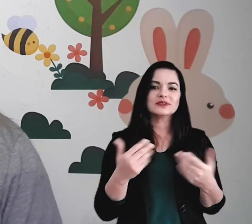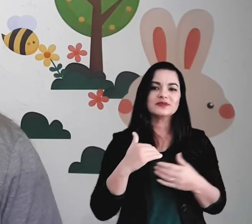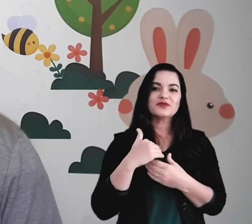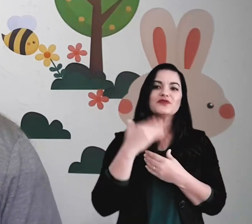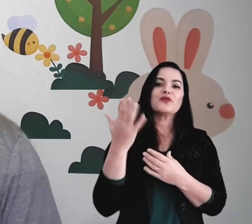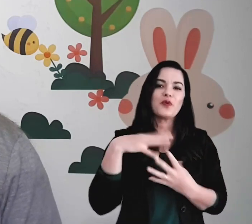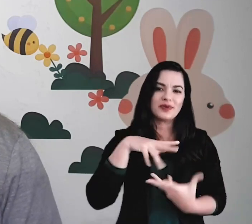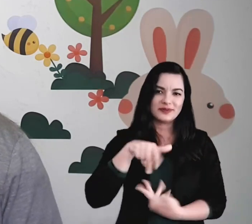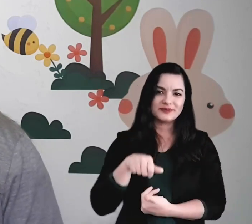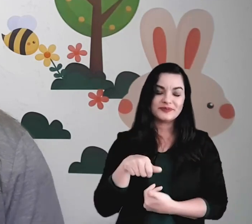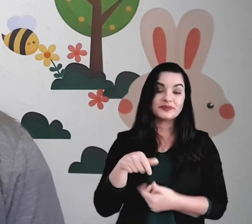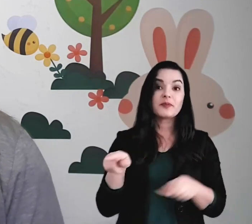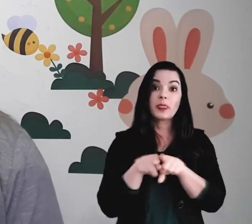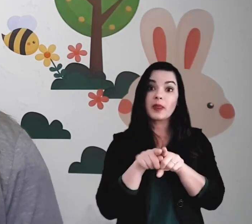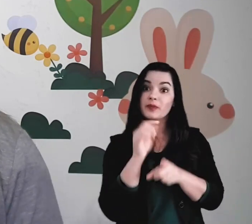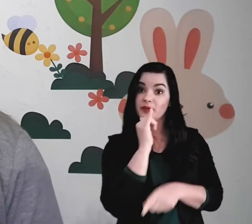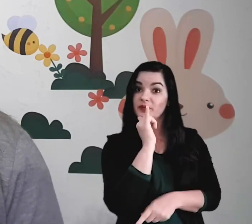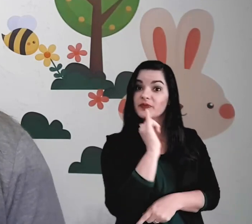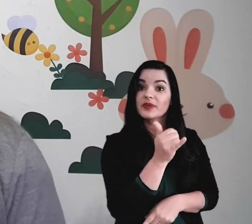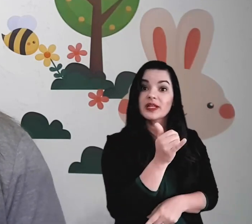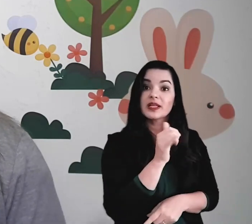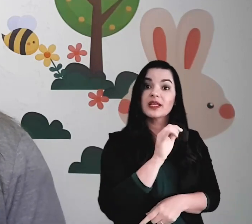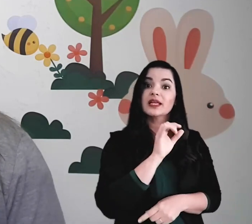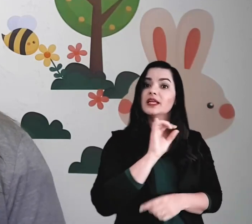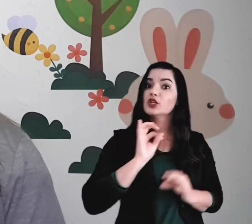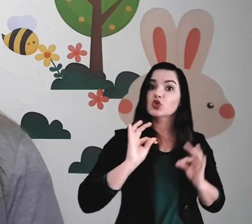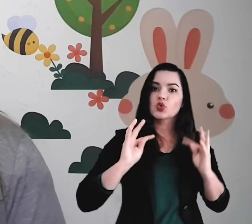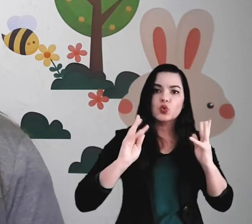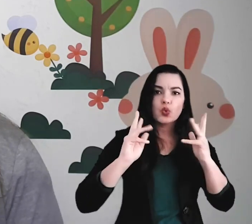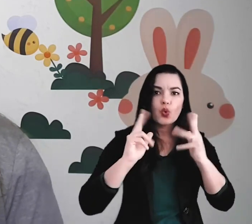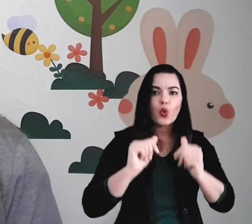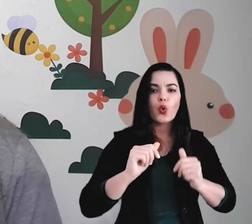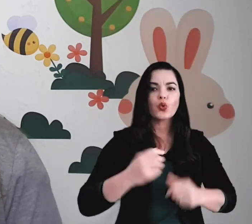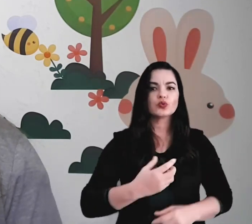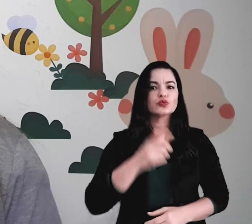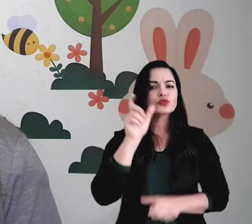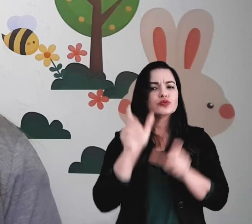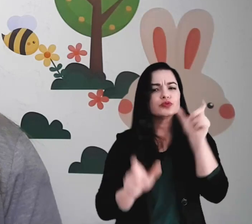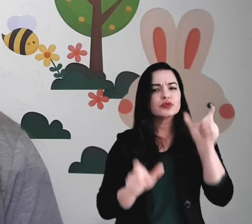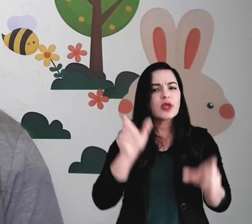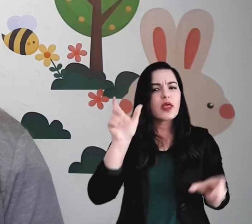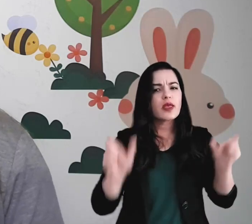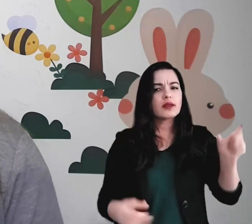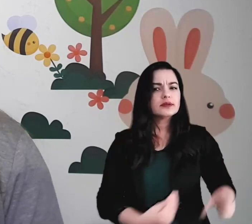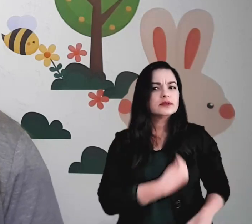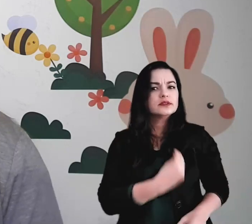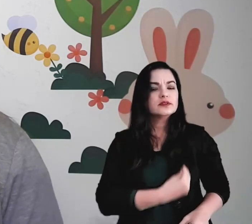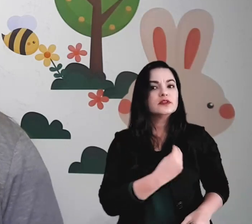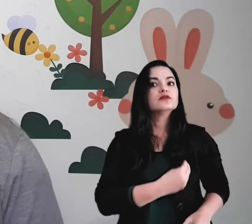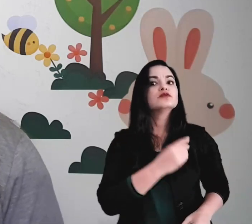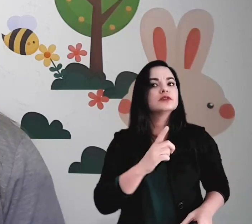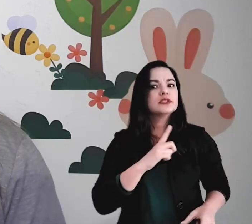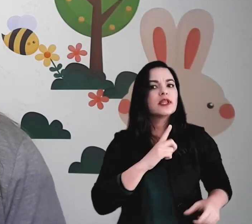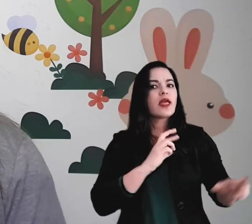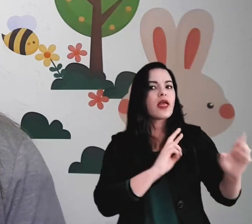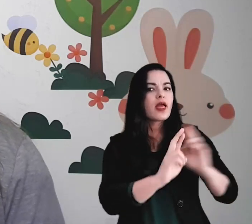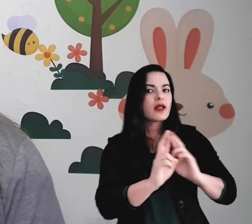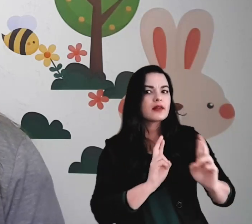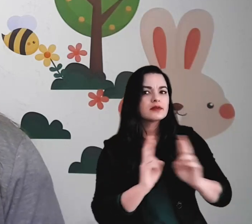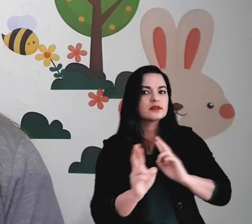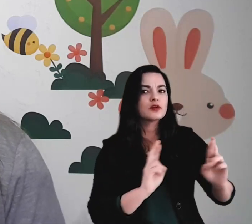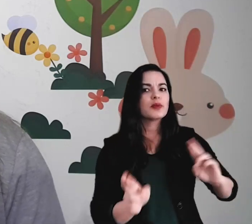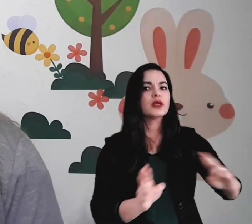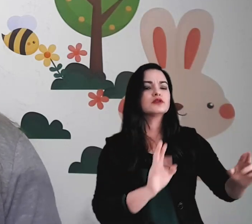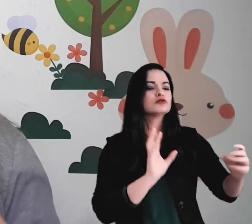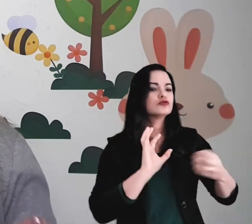para vocês também que todos esses seres vivos, eles se relacionam como uma grande cadeia